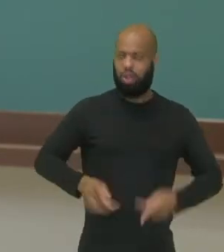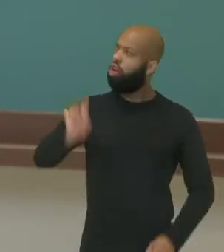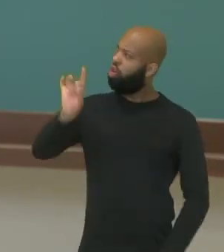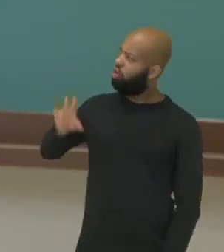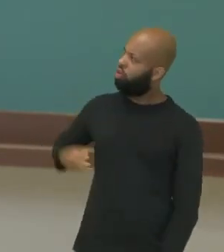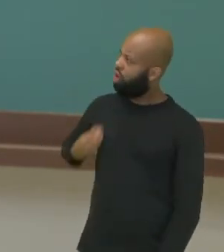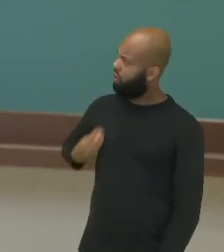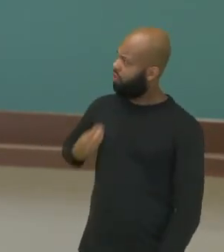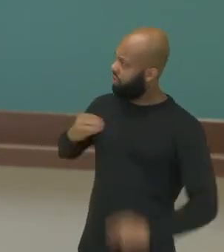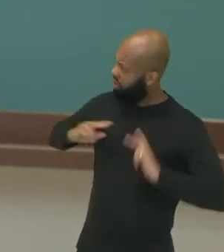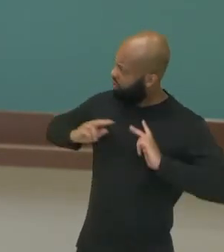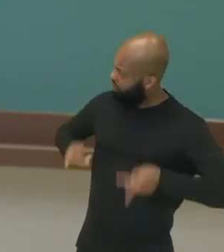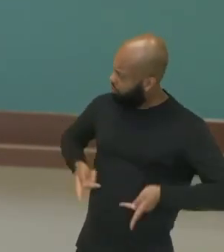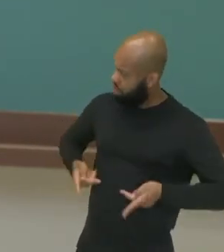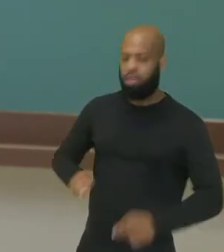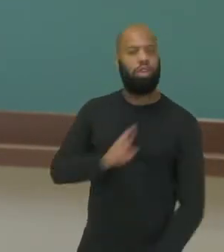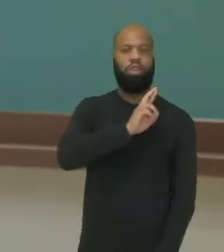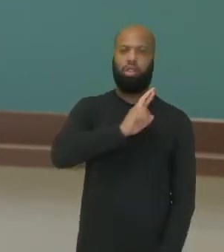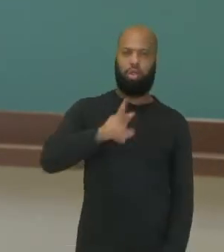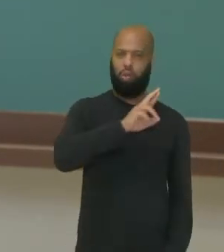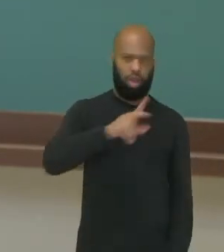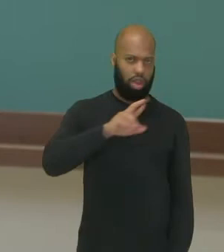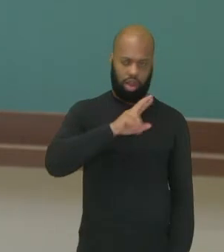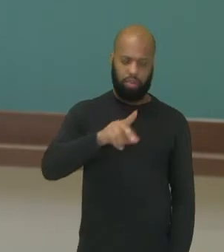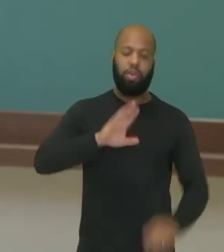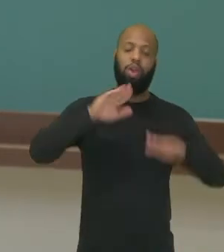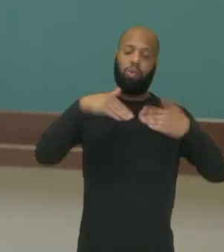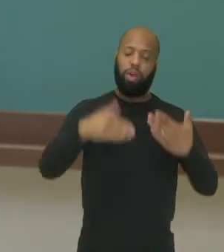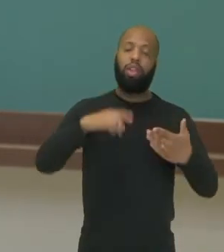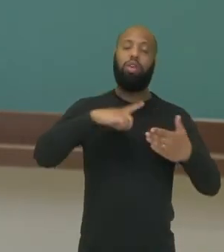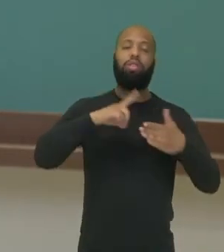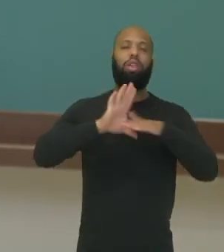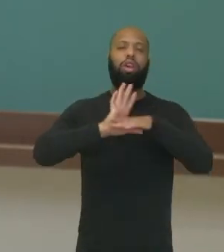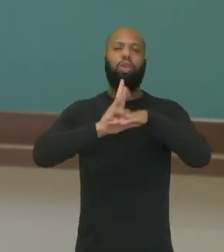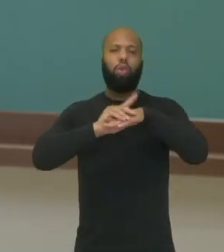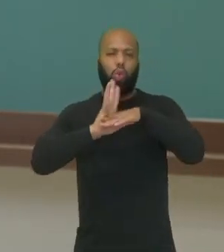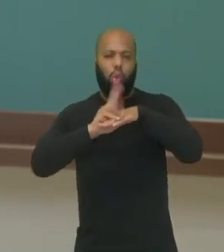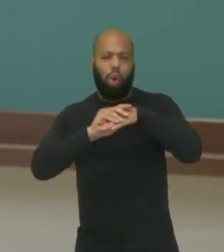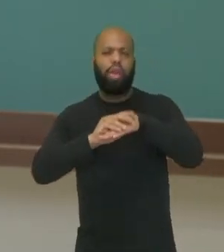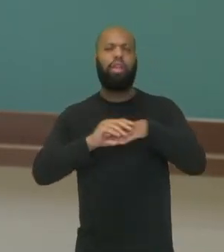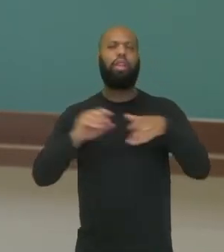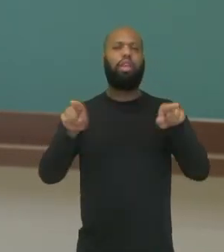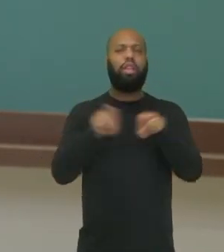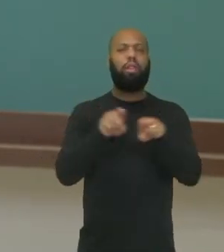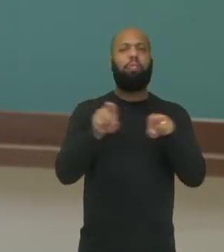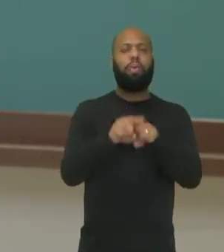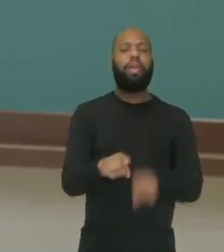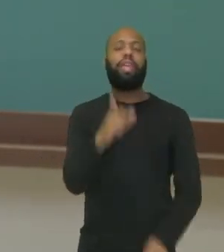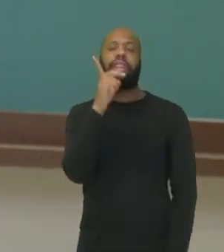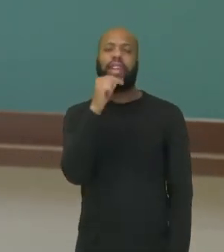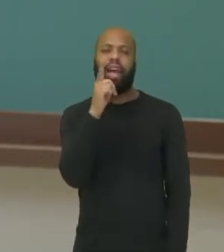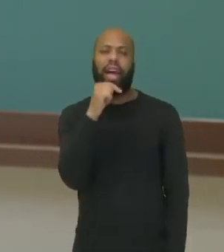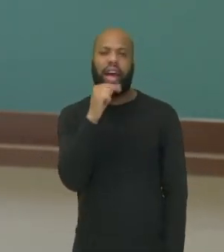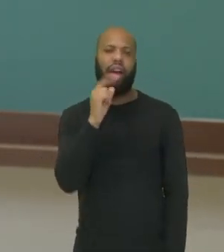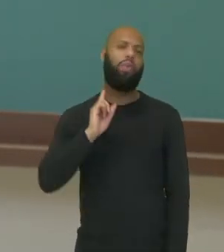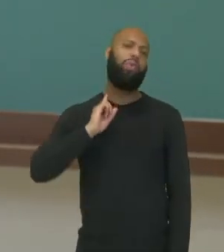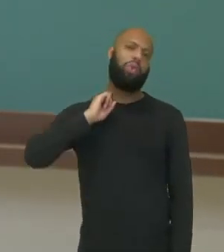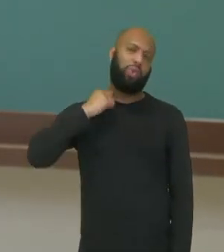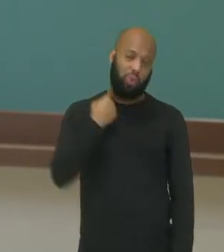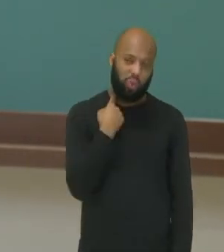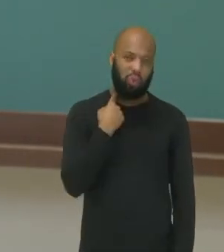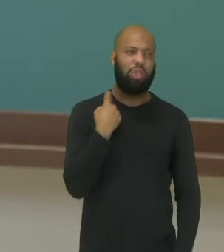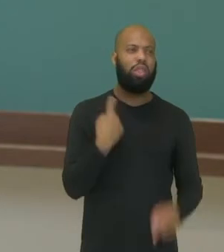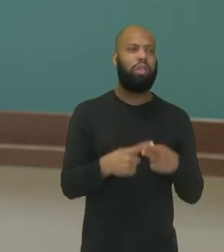vida? Não, não é só a nossa vida. Além das doenças, né? Da água que fica poluída ali, que nós